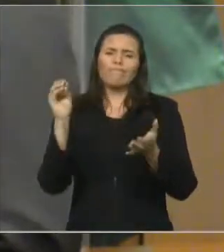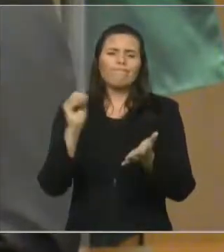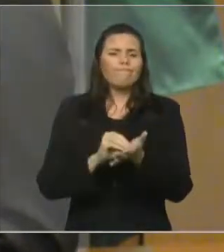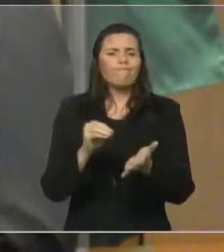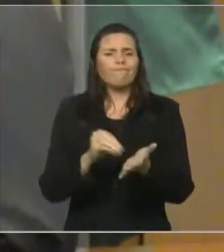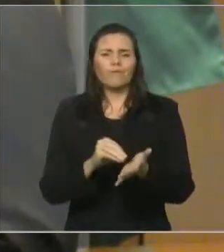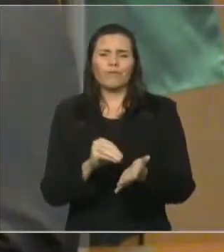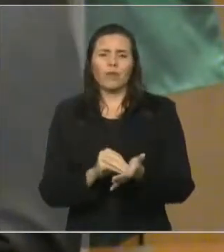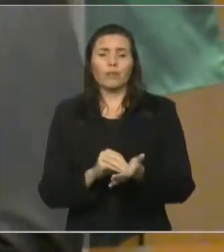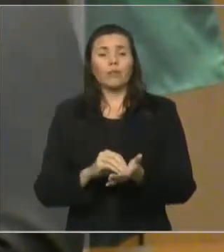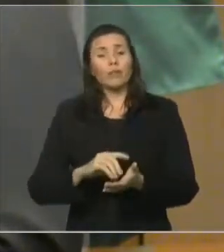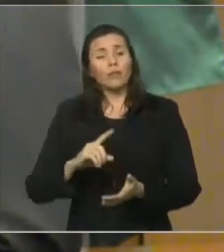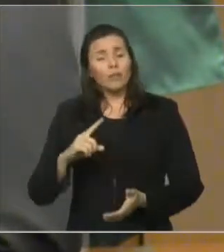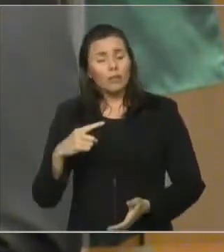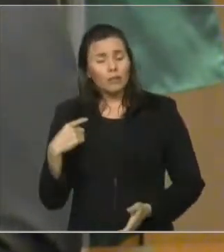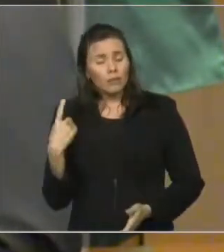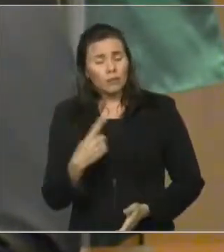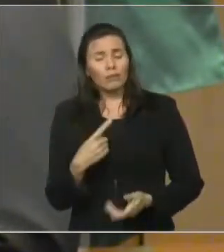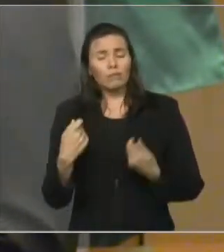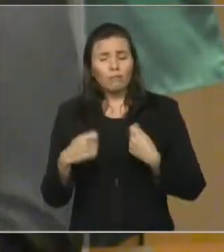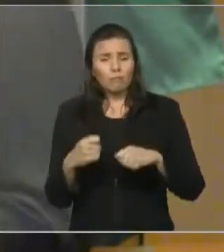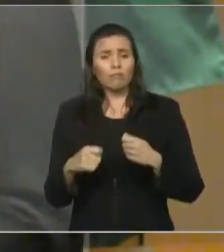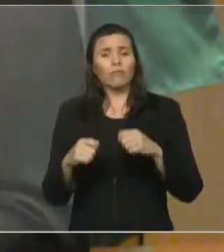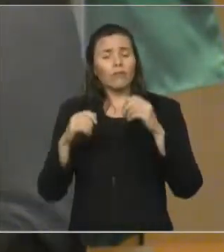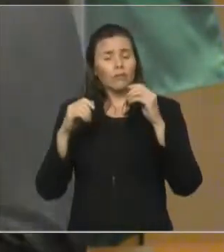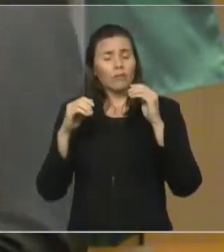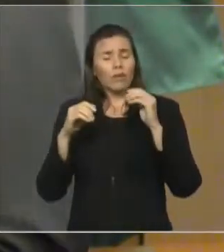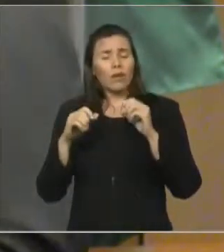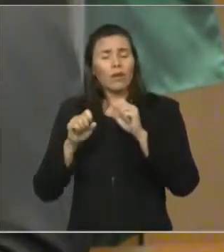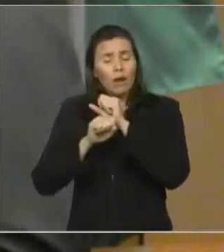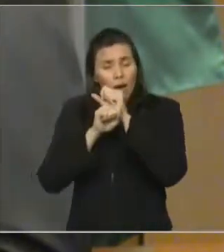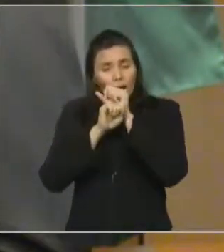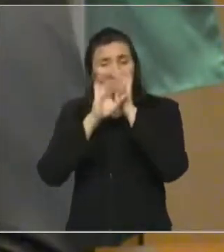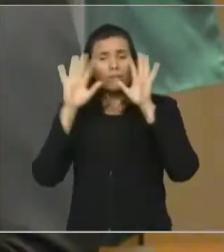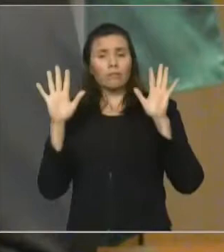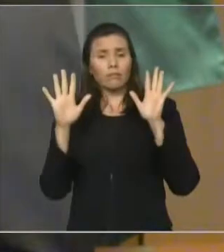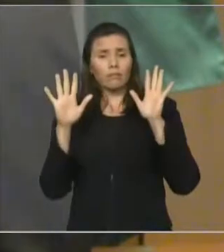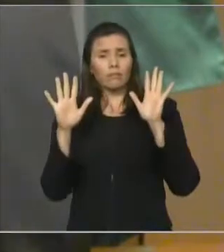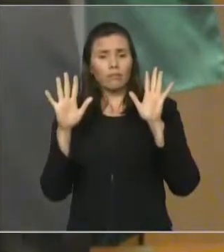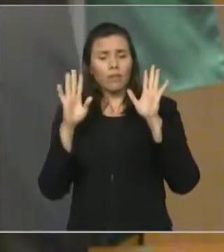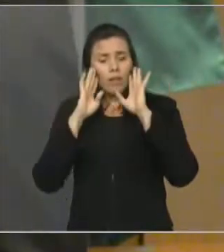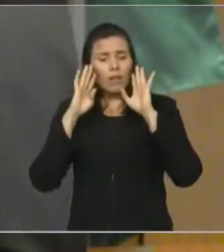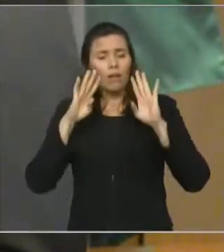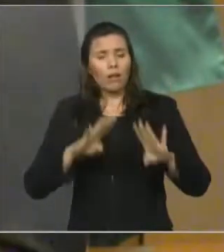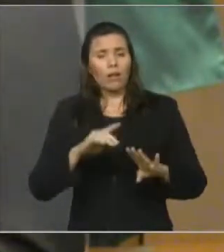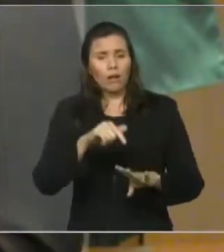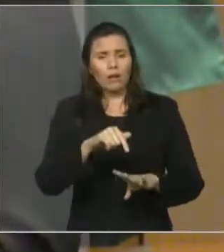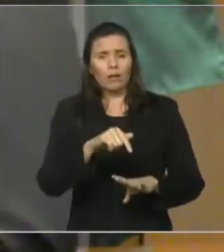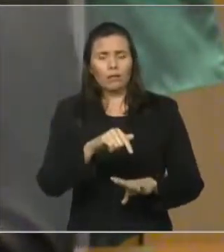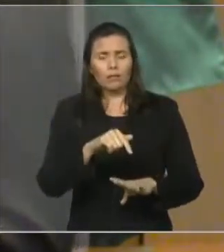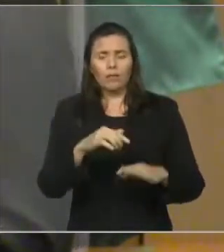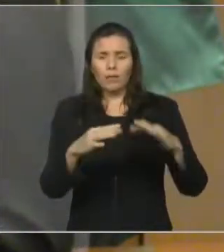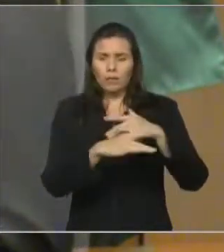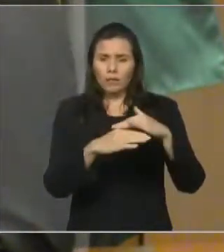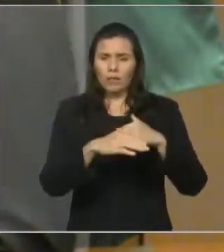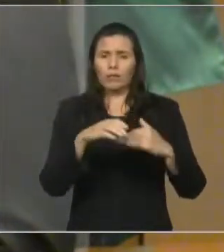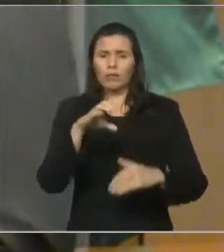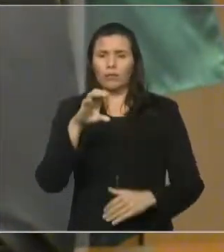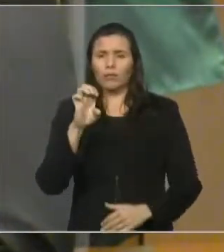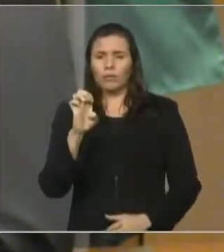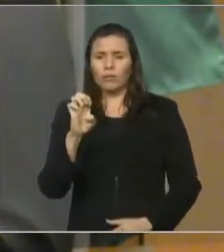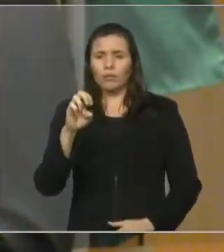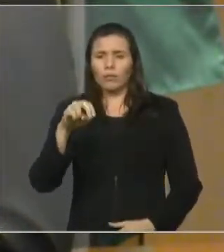precisamos acordar para a necessidade de olhar, de ter um olhar especial para o distrito do Entroncamento, tendo em vista que é